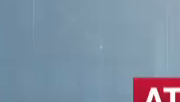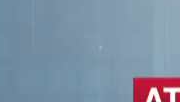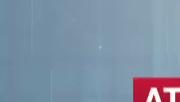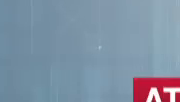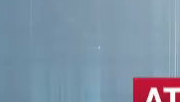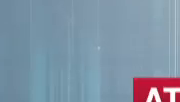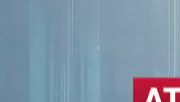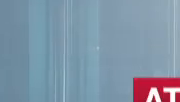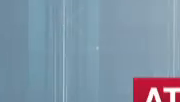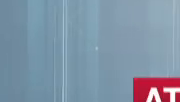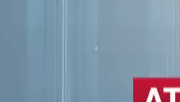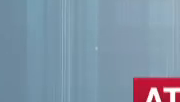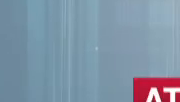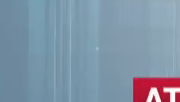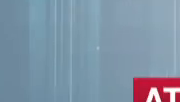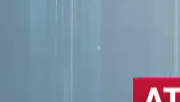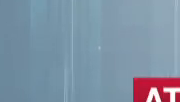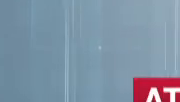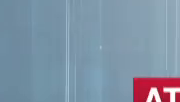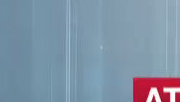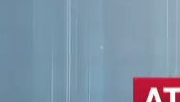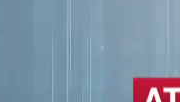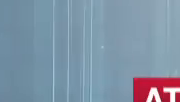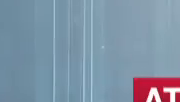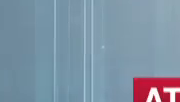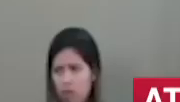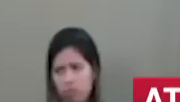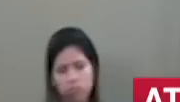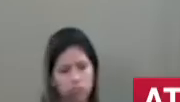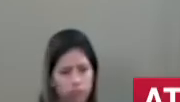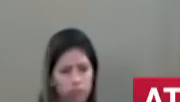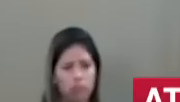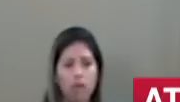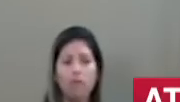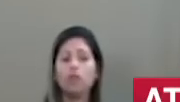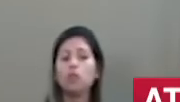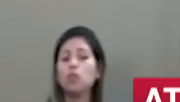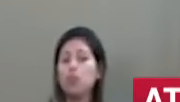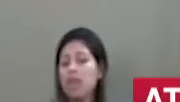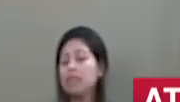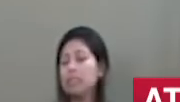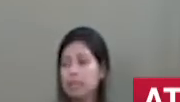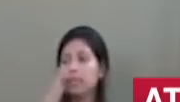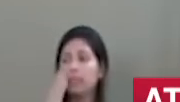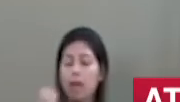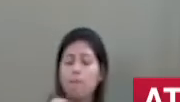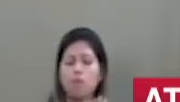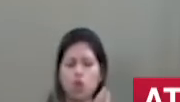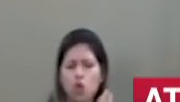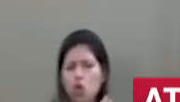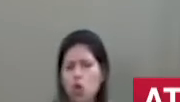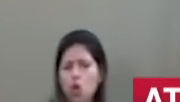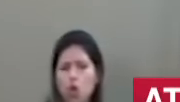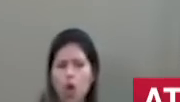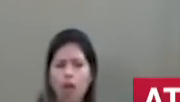ditador, certo? E nós, como senadores, temos que fazer alguma coisa. Já o senador Jean Paul Prats, ele defendeu